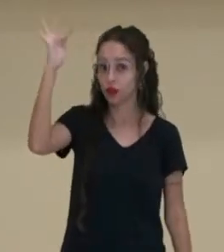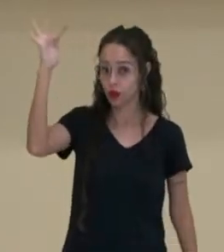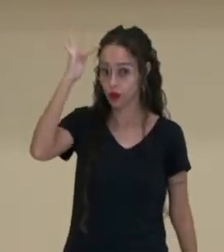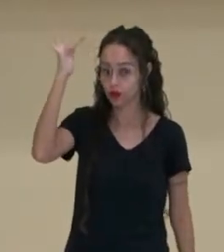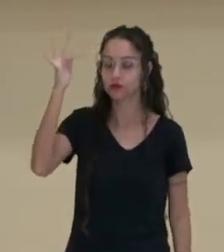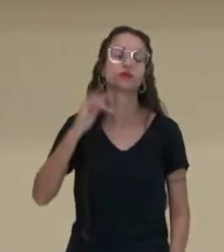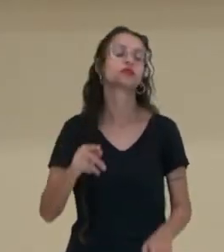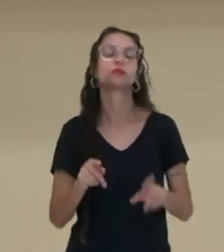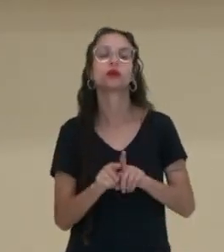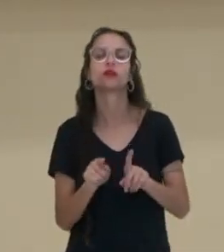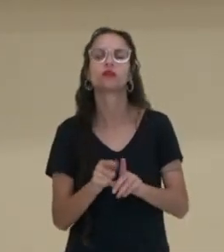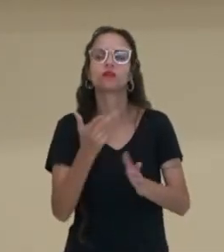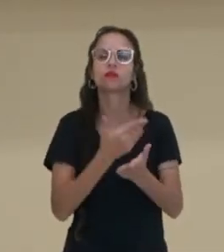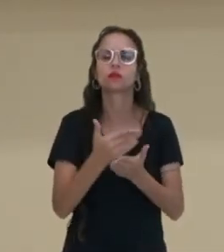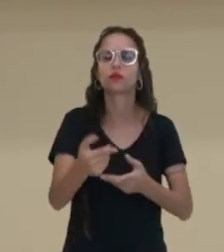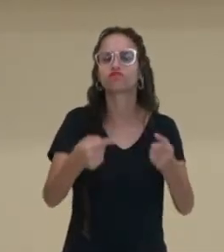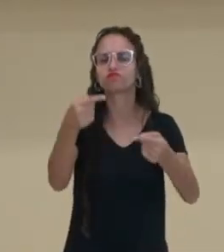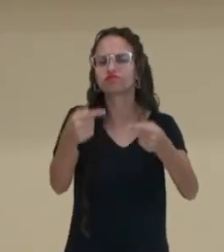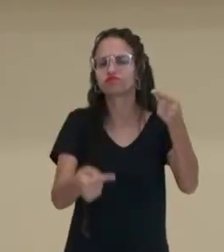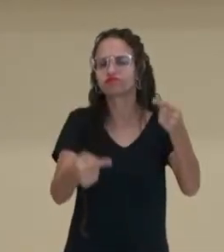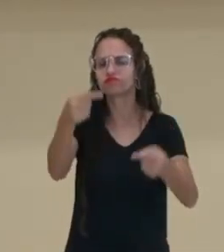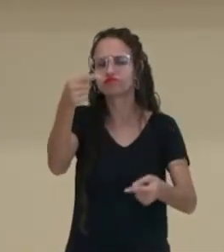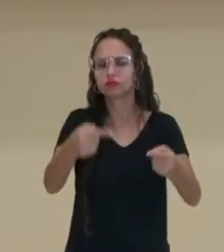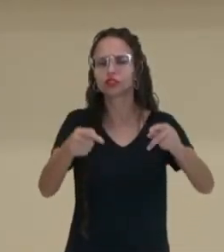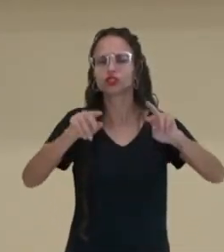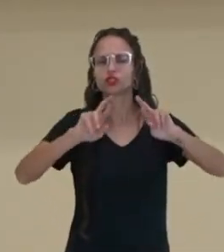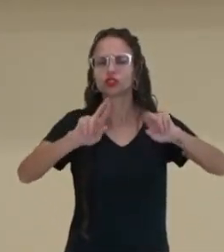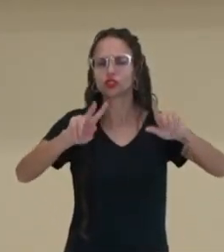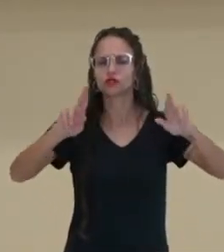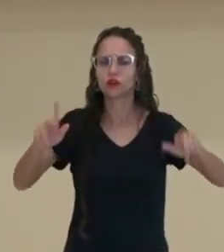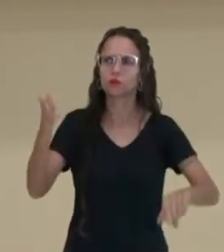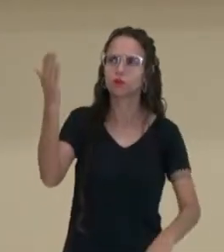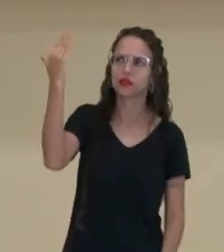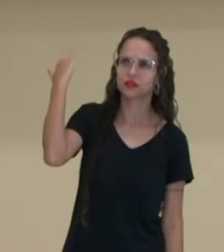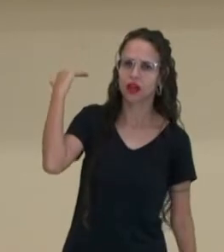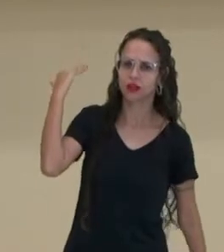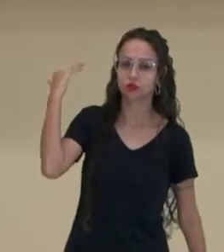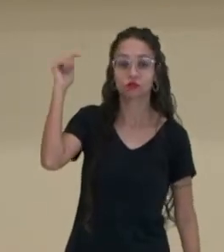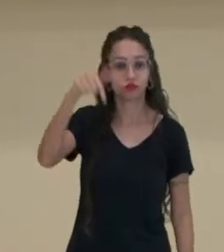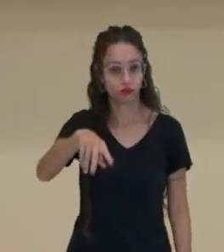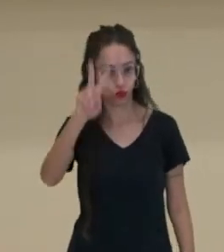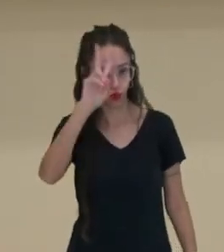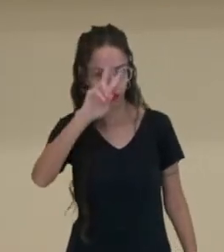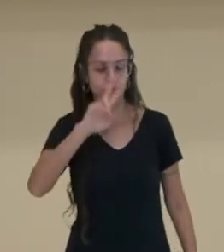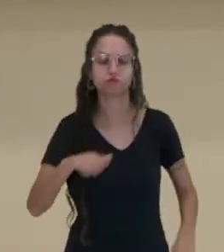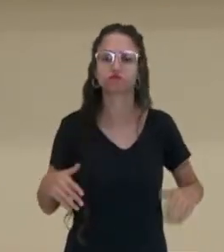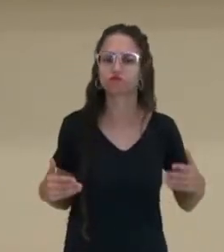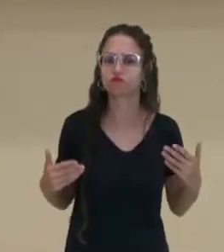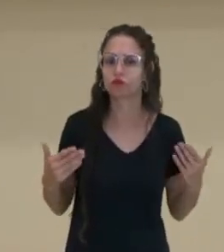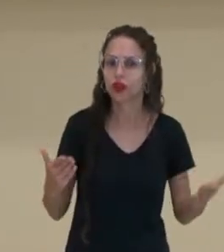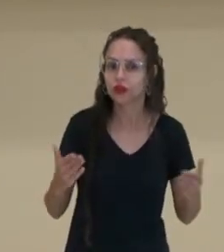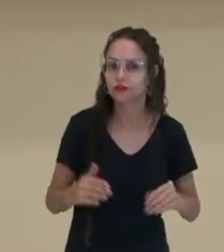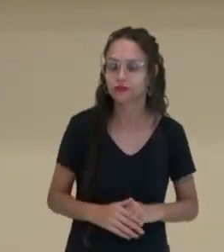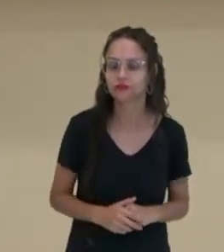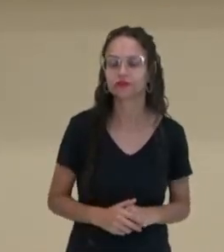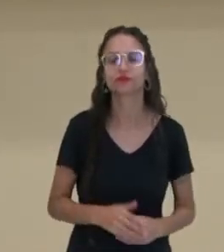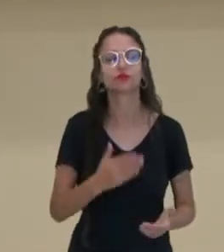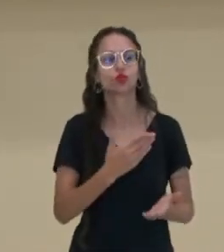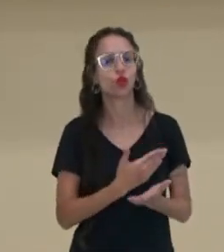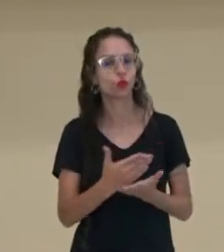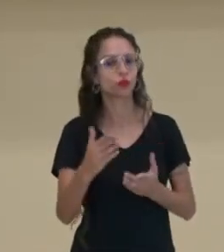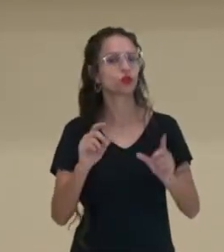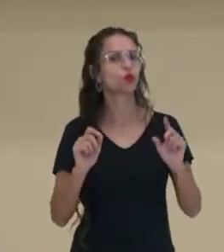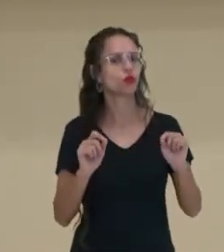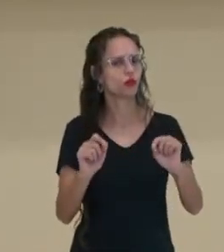Walter Benjamin, começou a discutir as diferenças entre passado e história. Aí, começou então a deixar